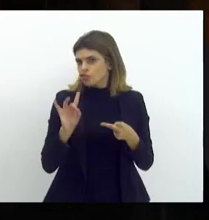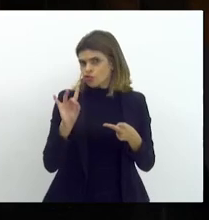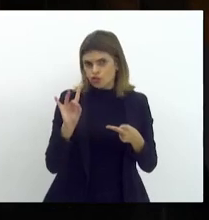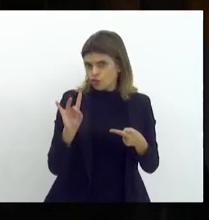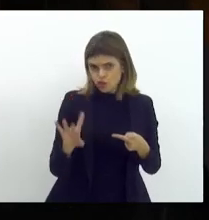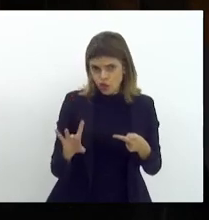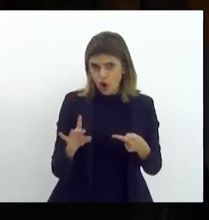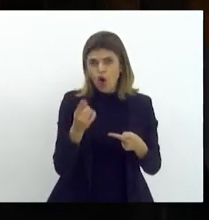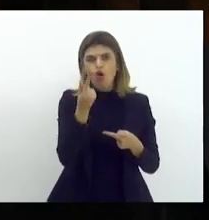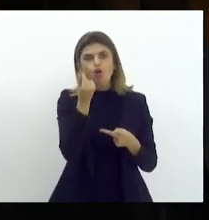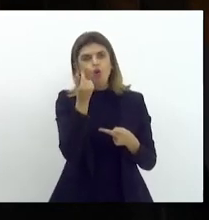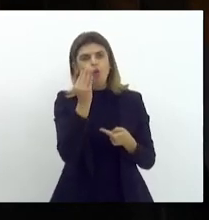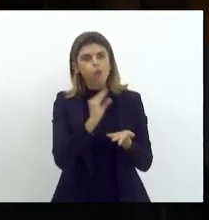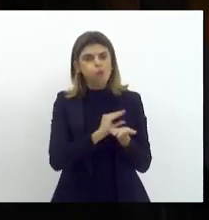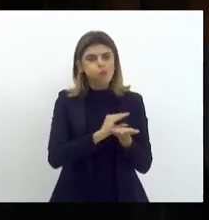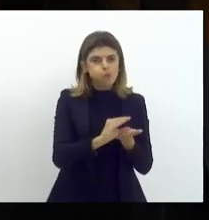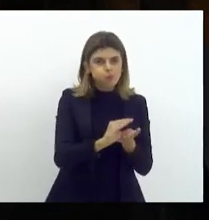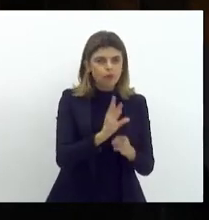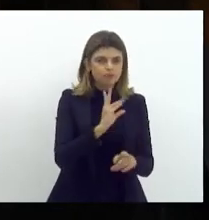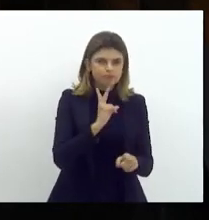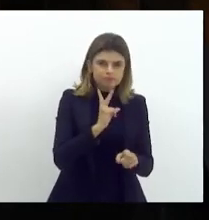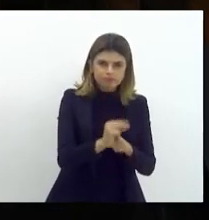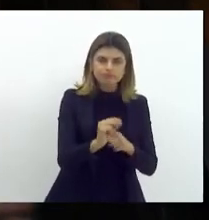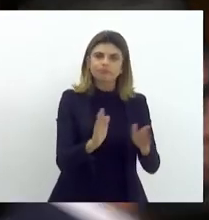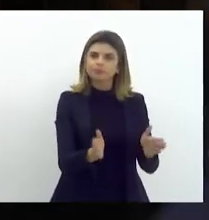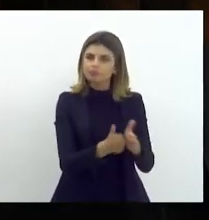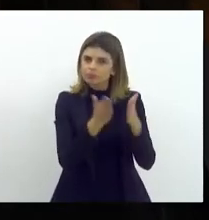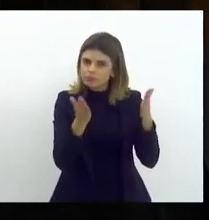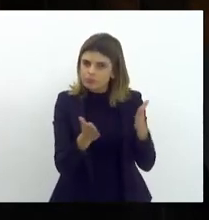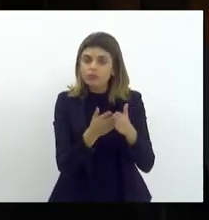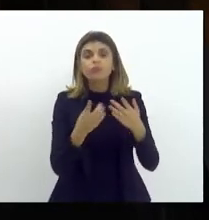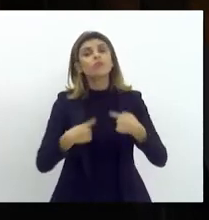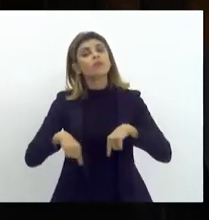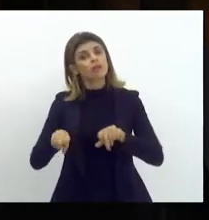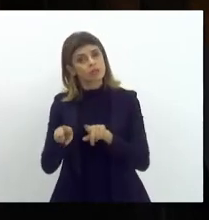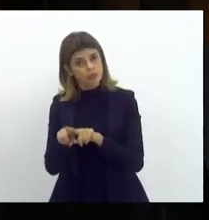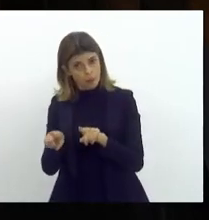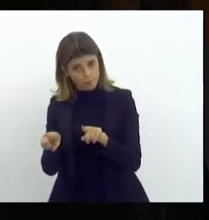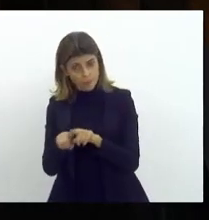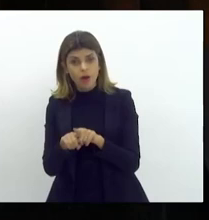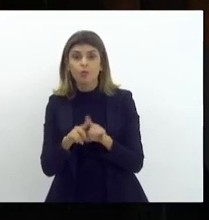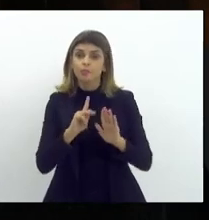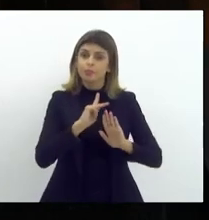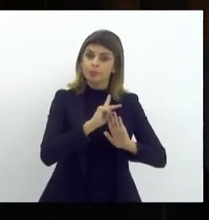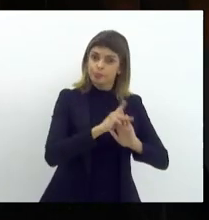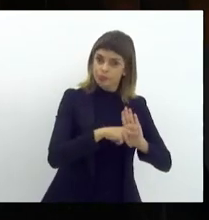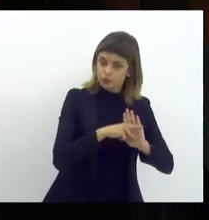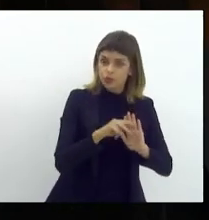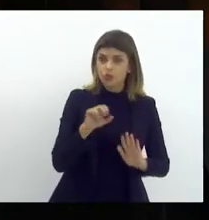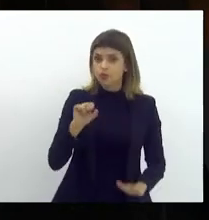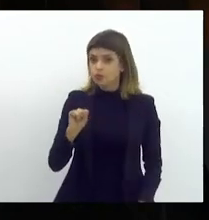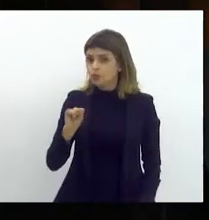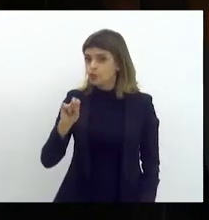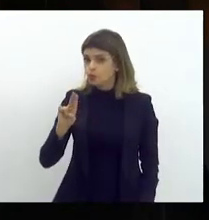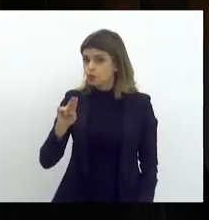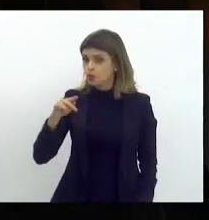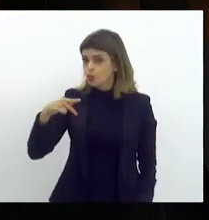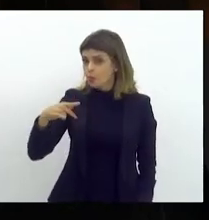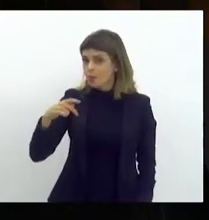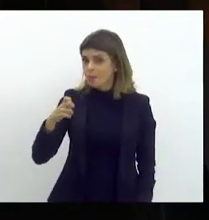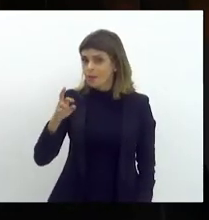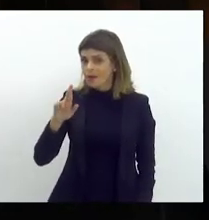só o fundo Estadual de combate a pobreza como também o supera rio que foi